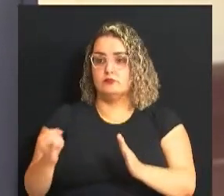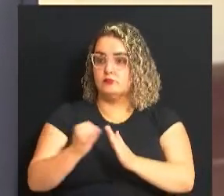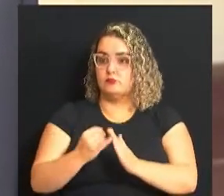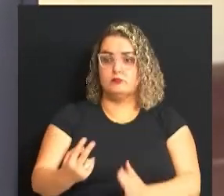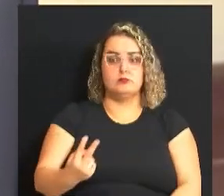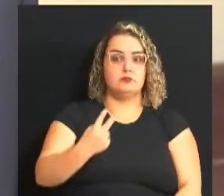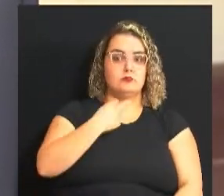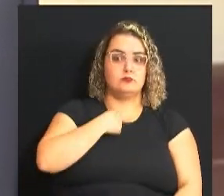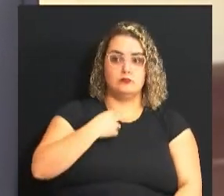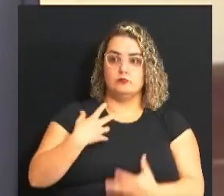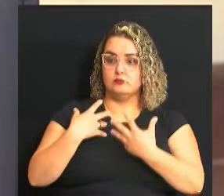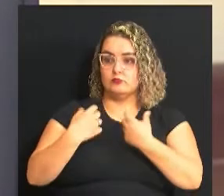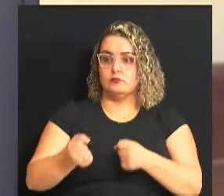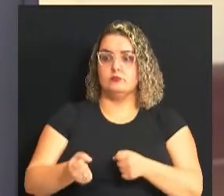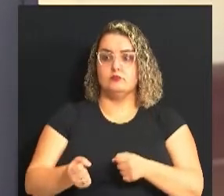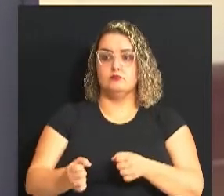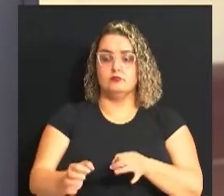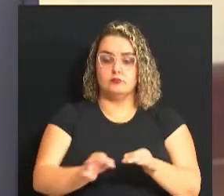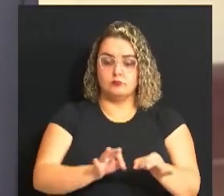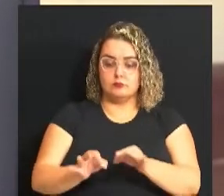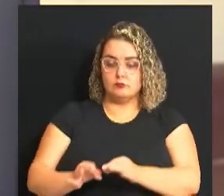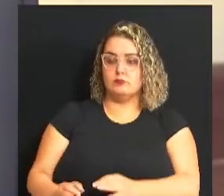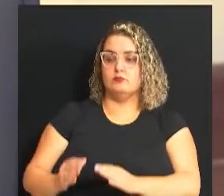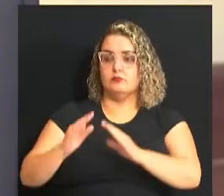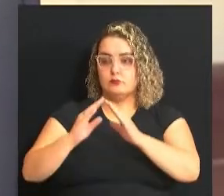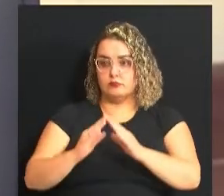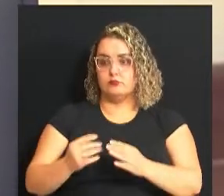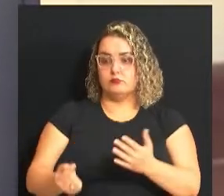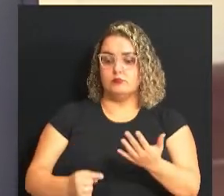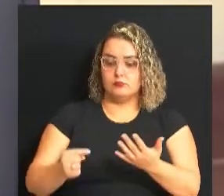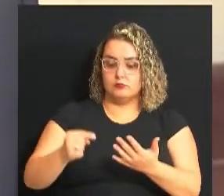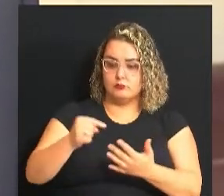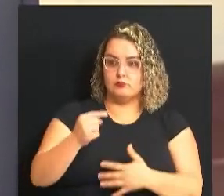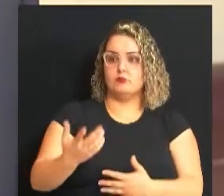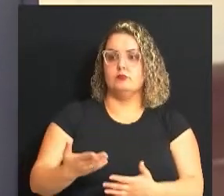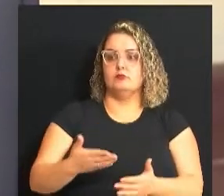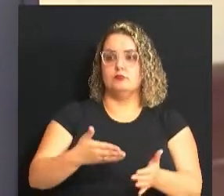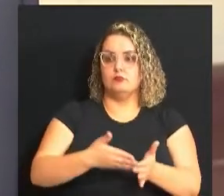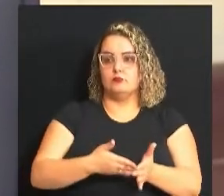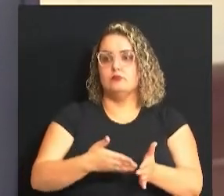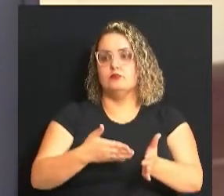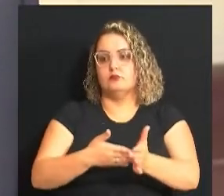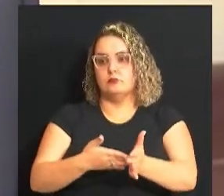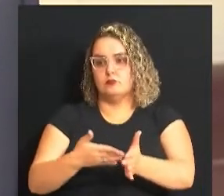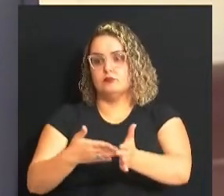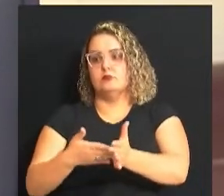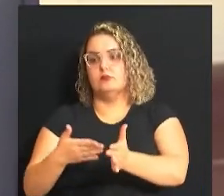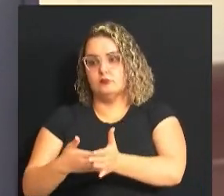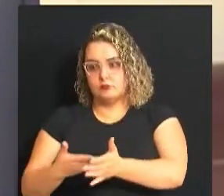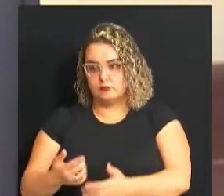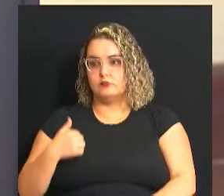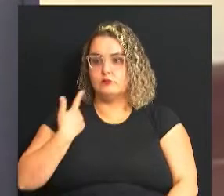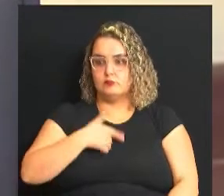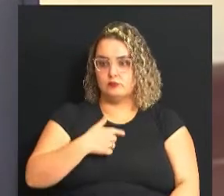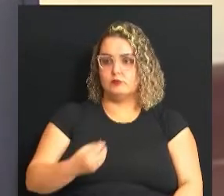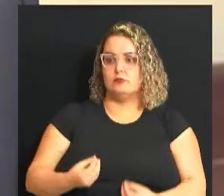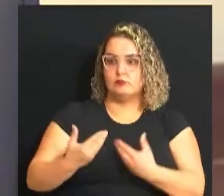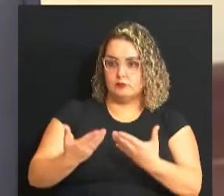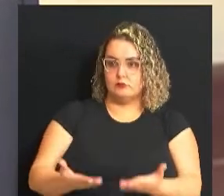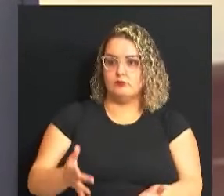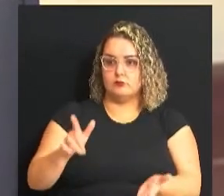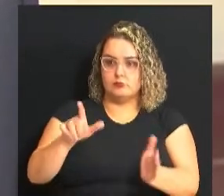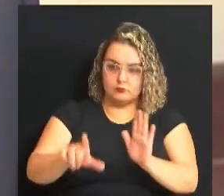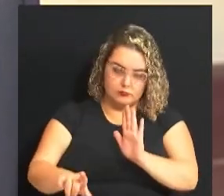um programa habitacional. Então, são algumas travas que ela colocou ali para que a gente conceda a legitimação